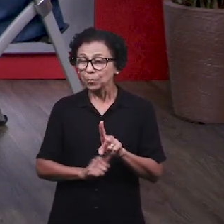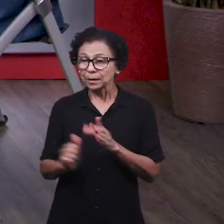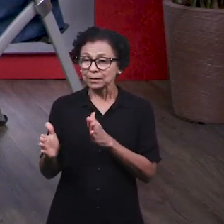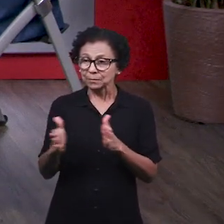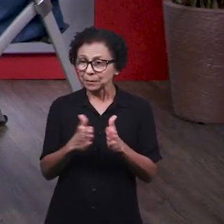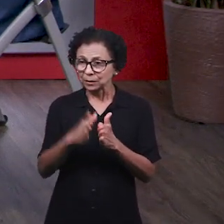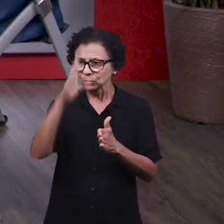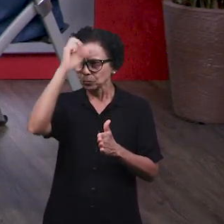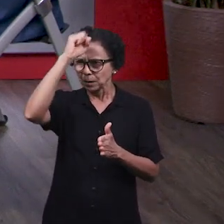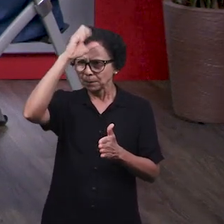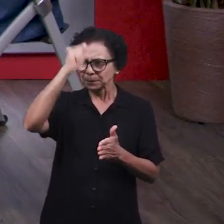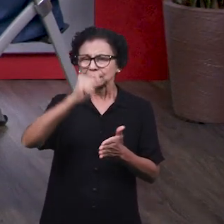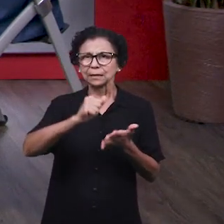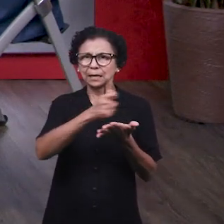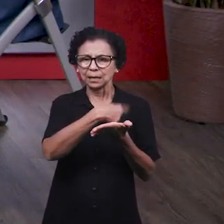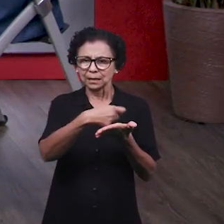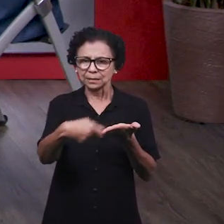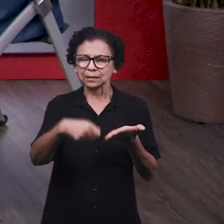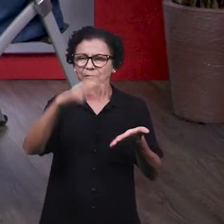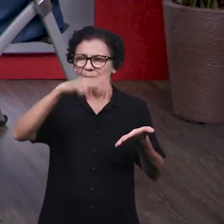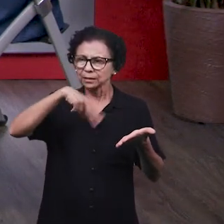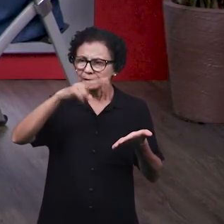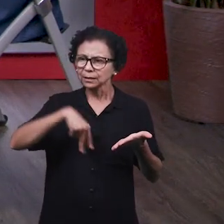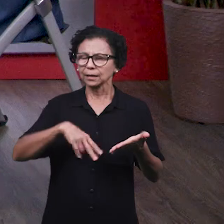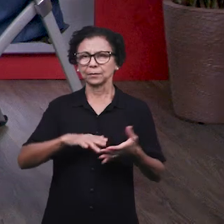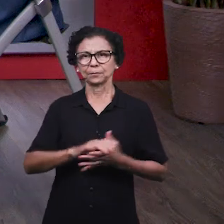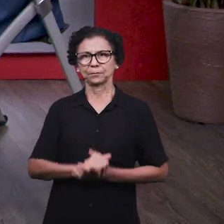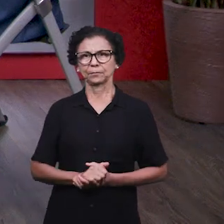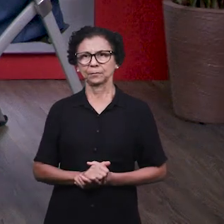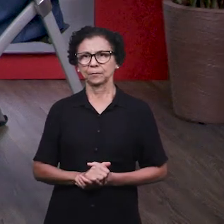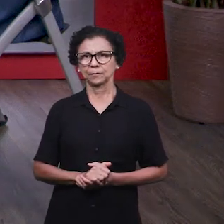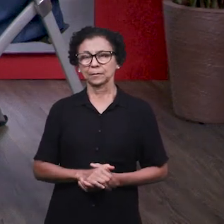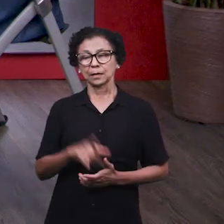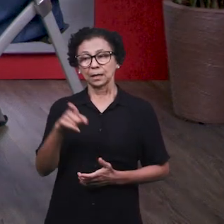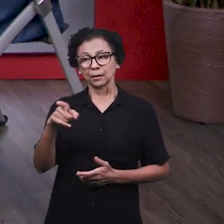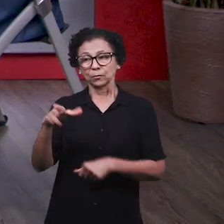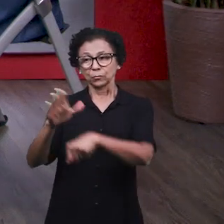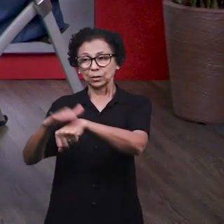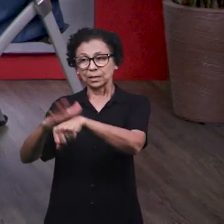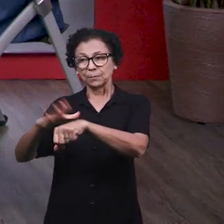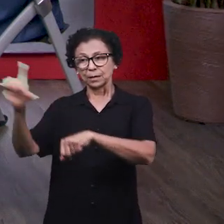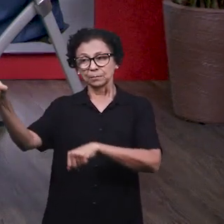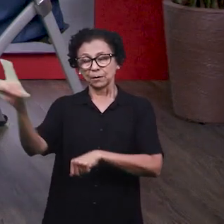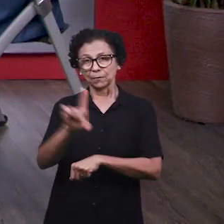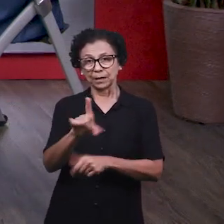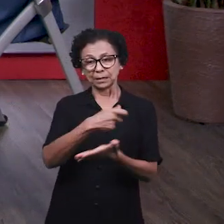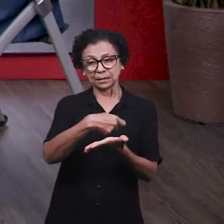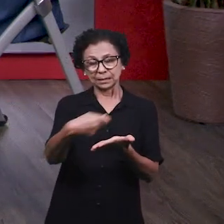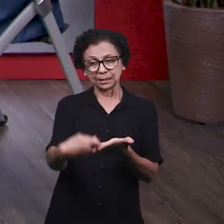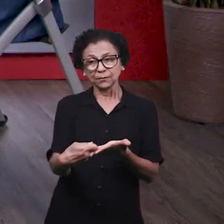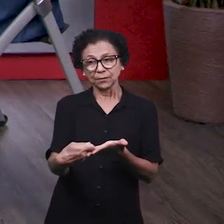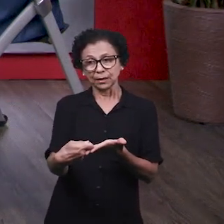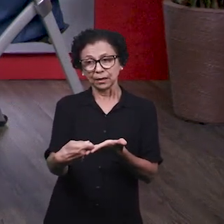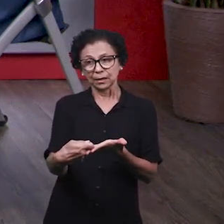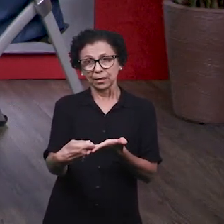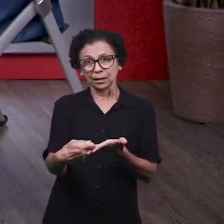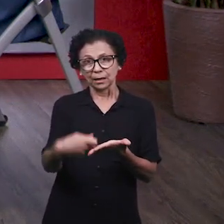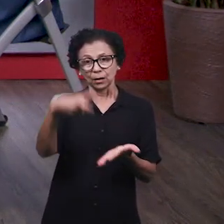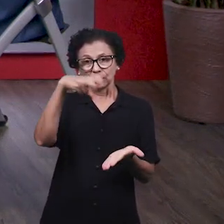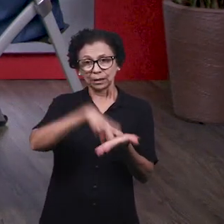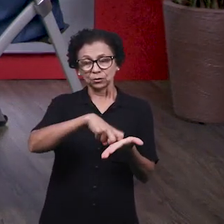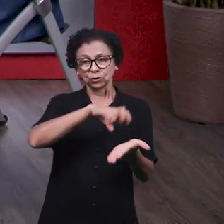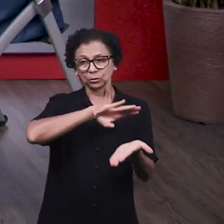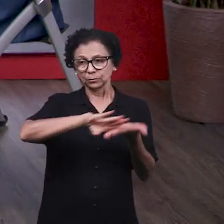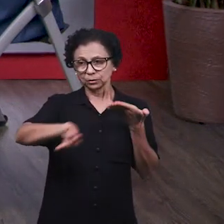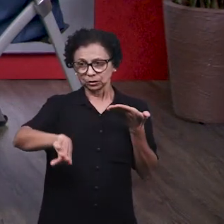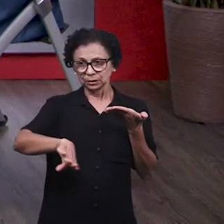Olha, prefeitura de graça, e a interessante. senhora vem escrever de próprio punho, porque senão a senhora vai ser condenada. Combinado?" Combinado. Ali ela saiu